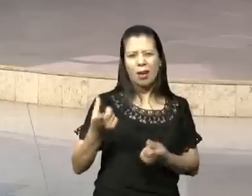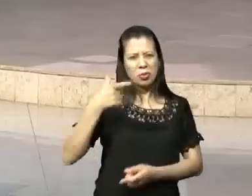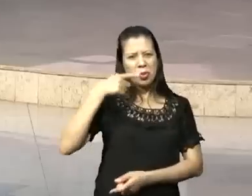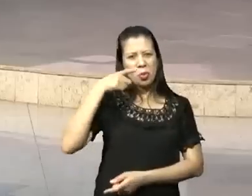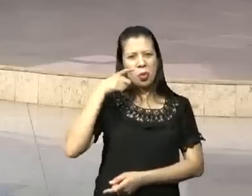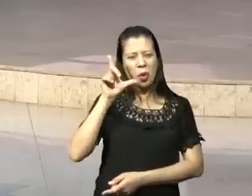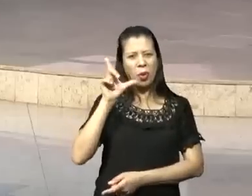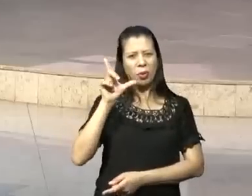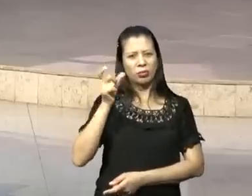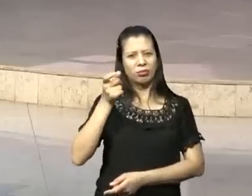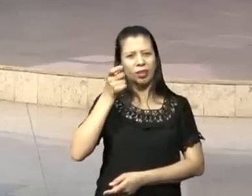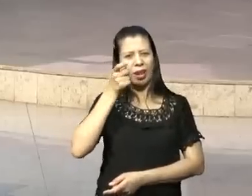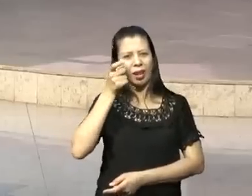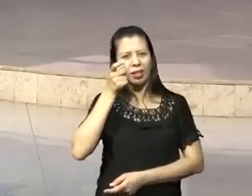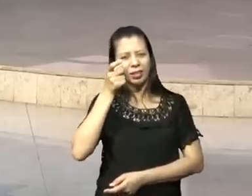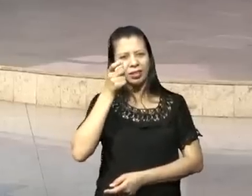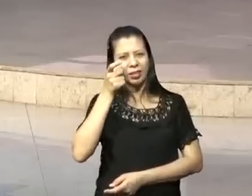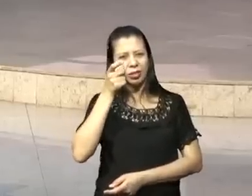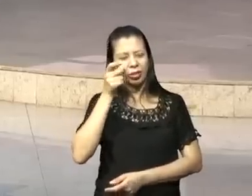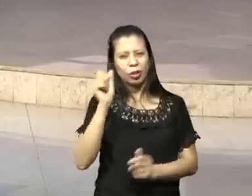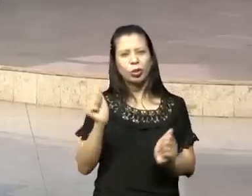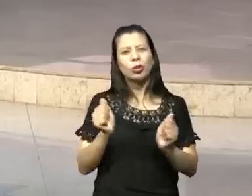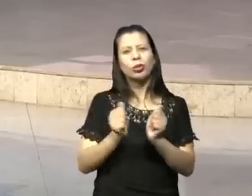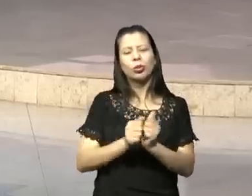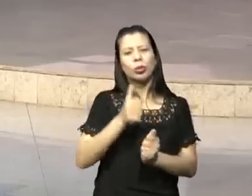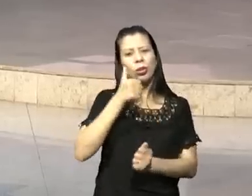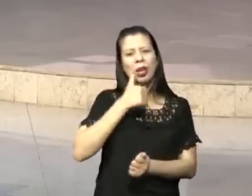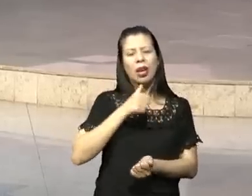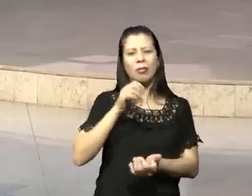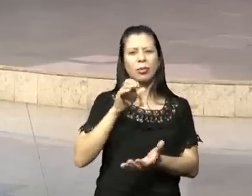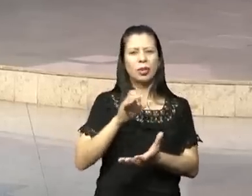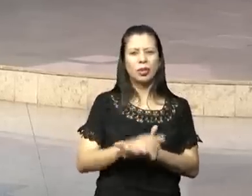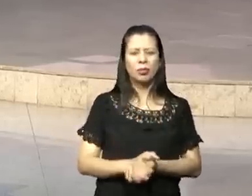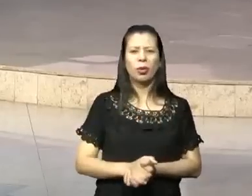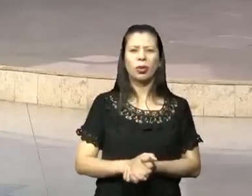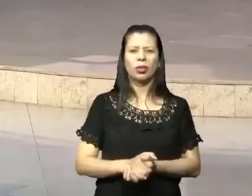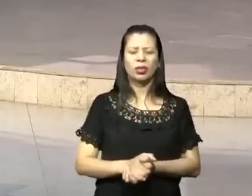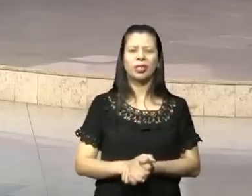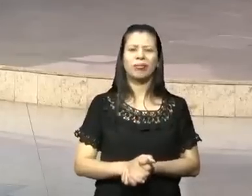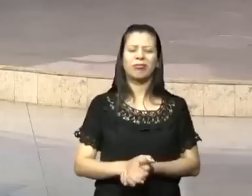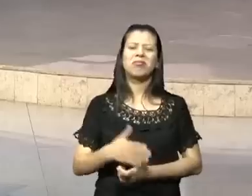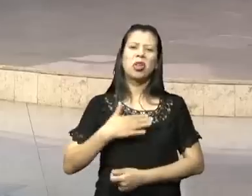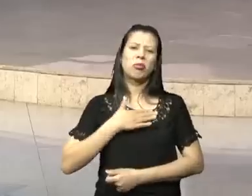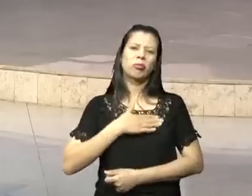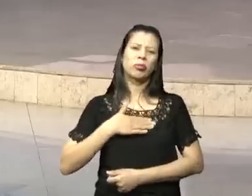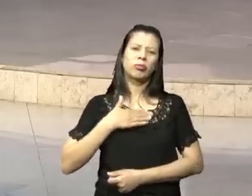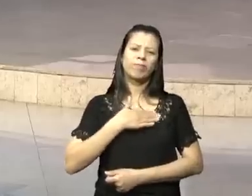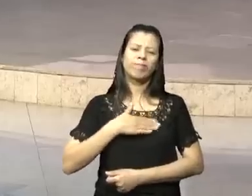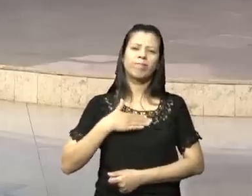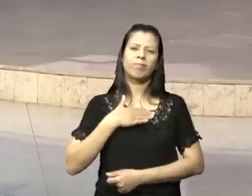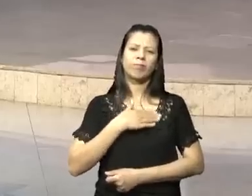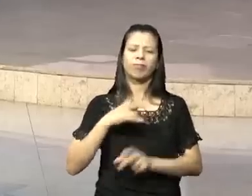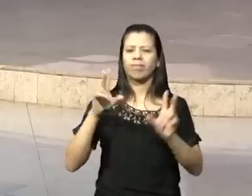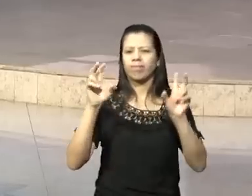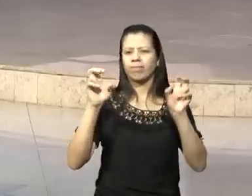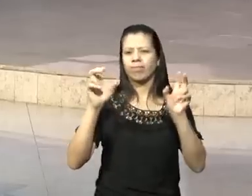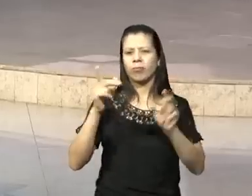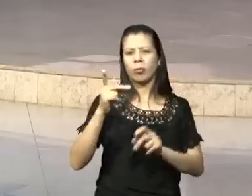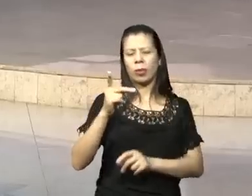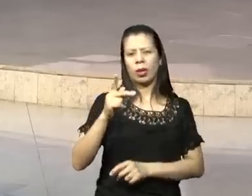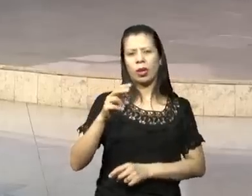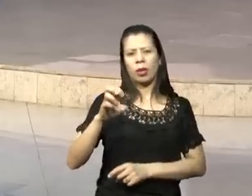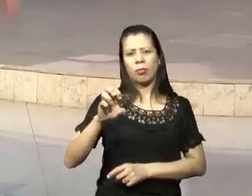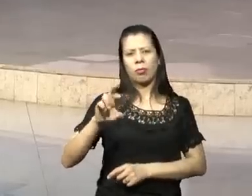apareceu você vai procurar coisas religiosas aparece coisas religiosas O Peregrino e nós assistimos o filme